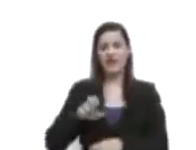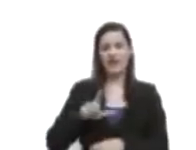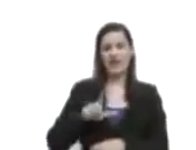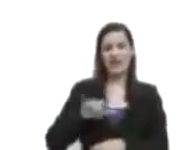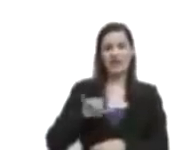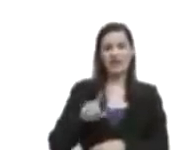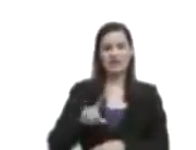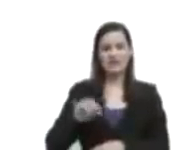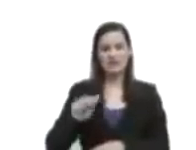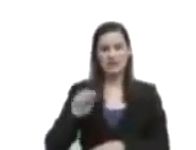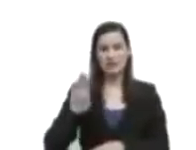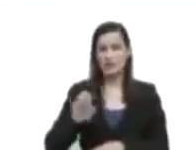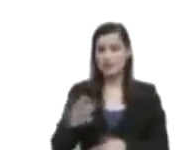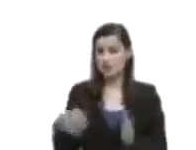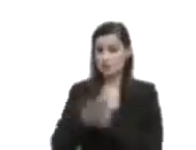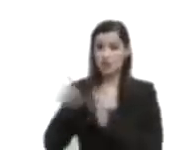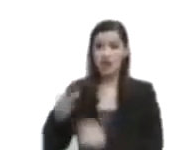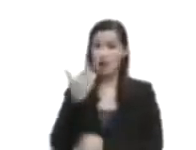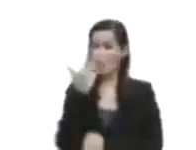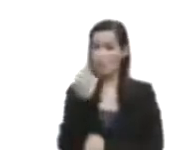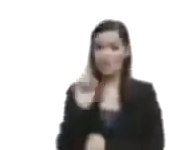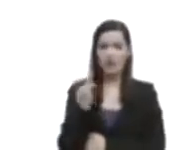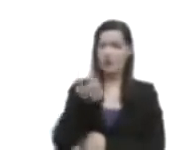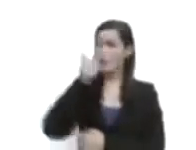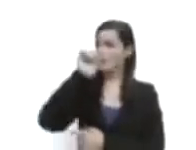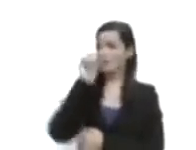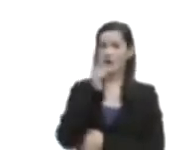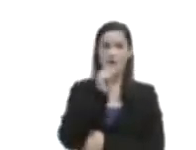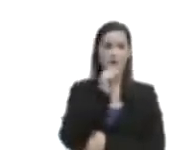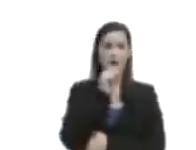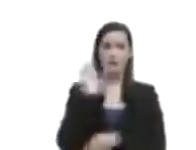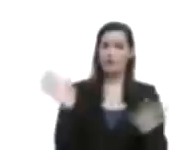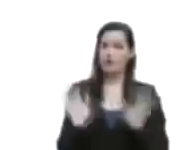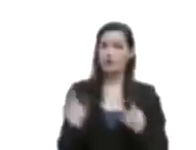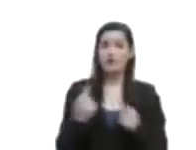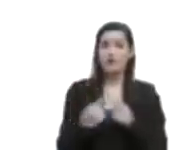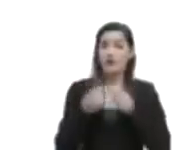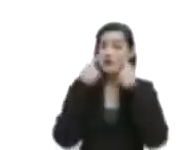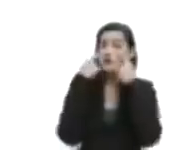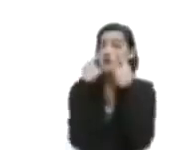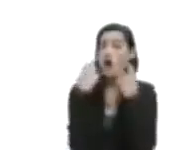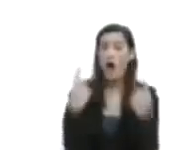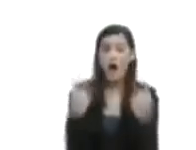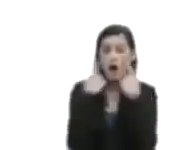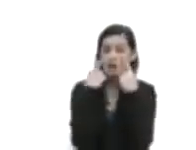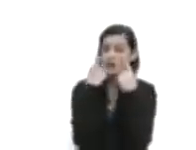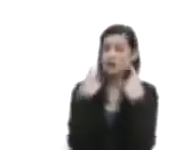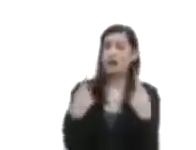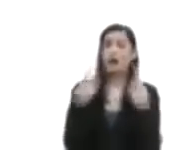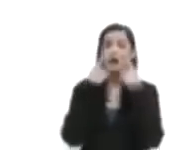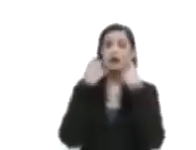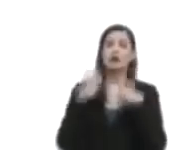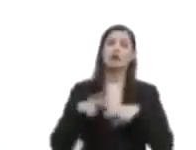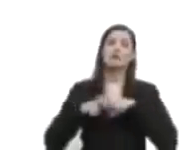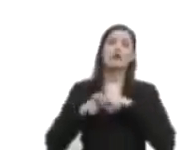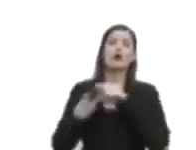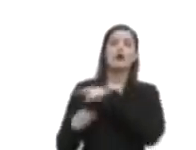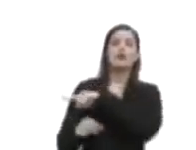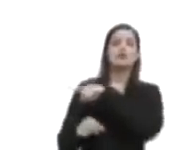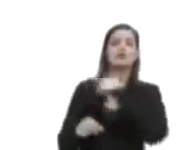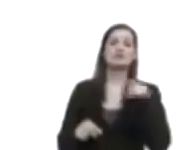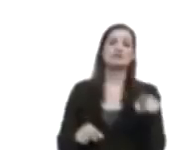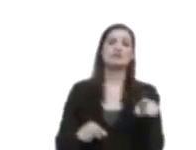não comeu pão, nem bebeu água, porque lamentava, pranteava pela